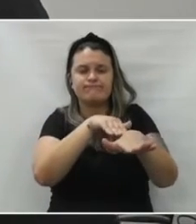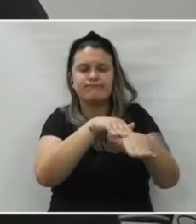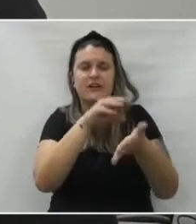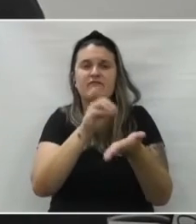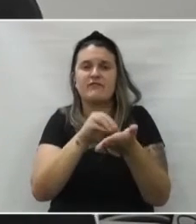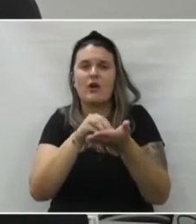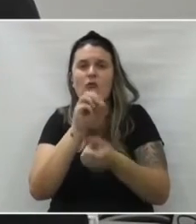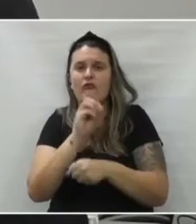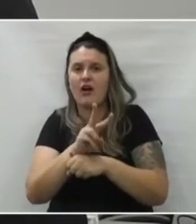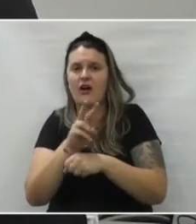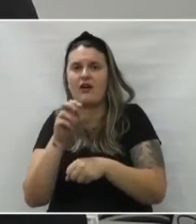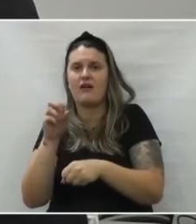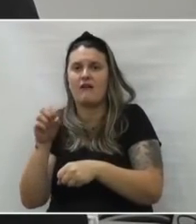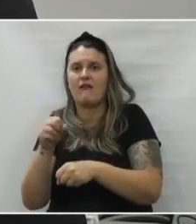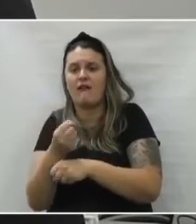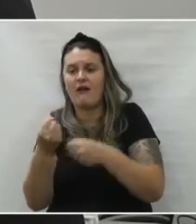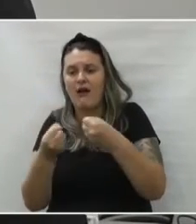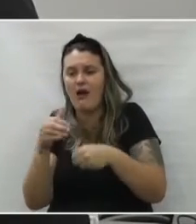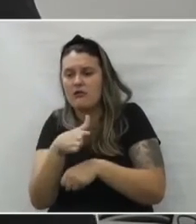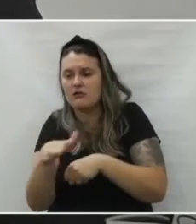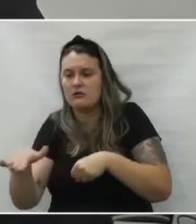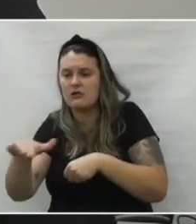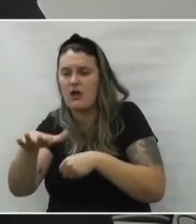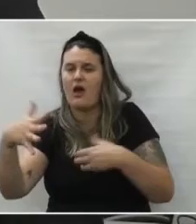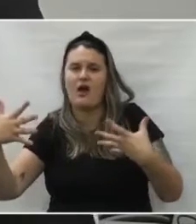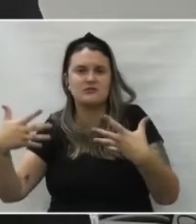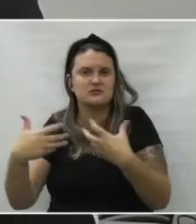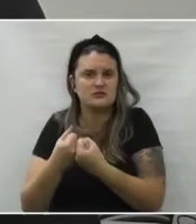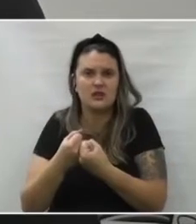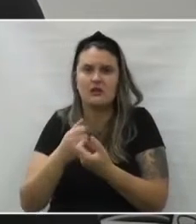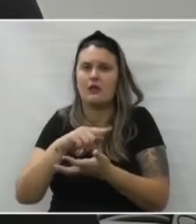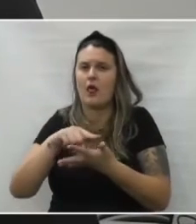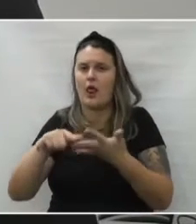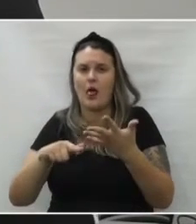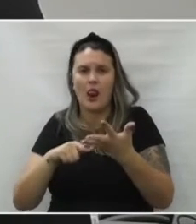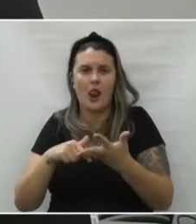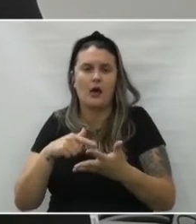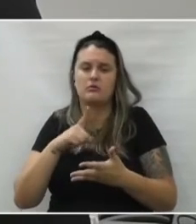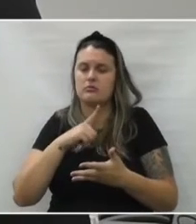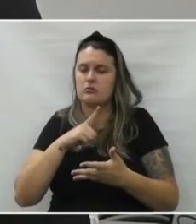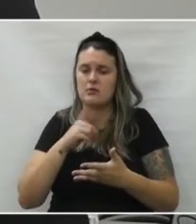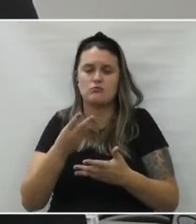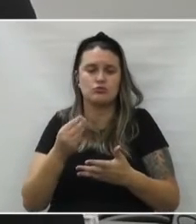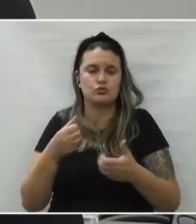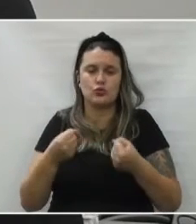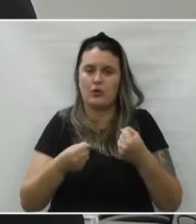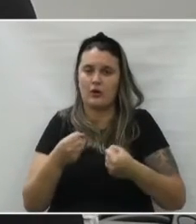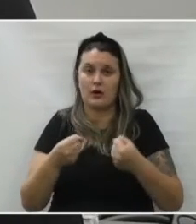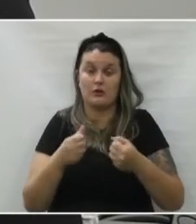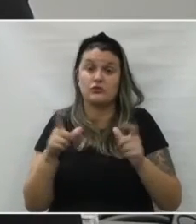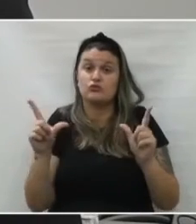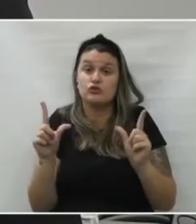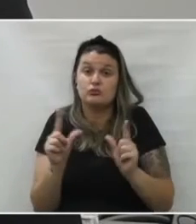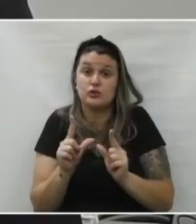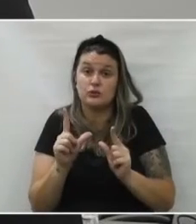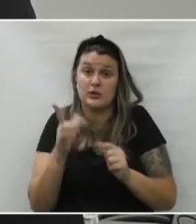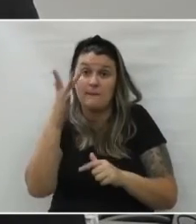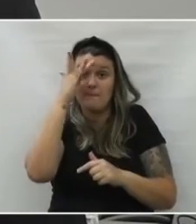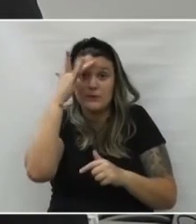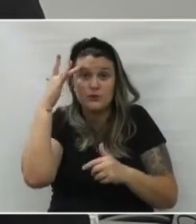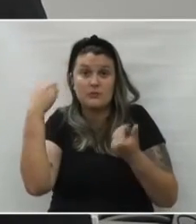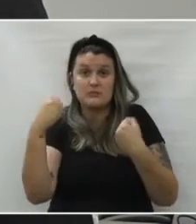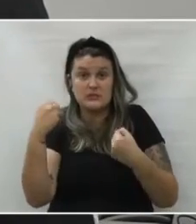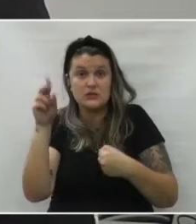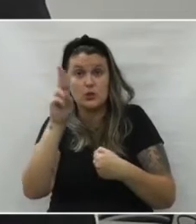lugar para estacionar, muitos acidentes, então excesso de veículos. Então nós precisamos realmente pensar no